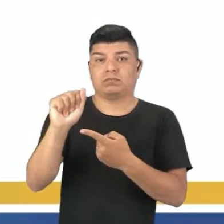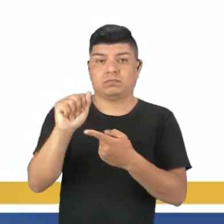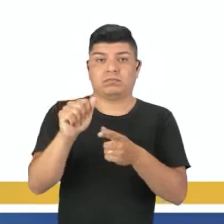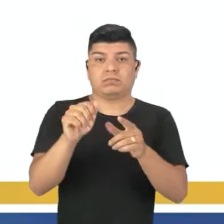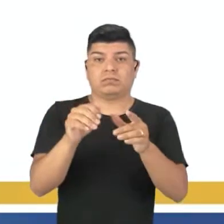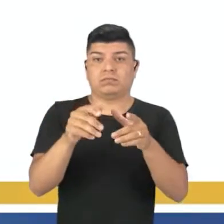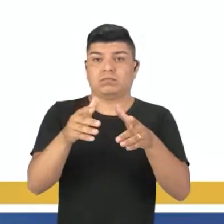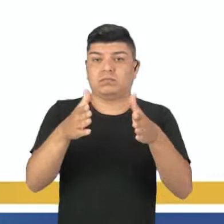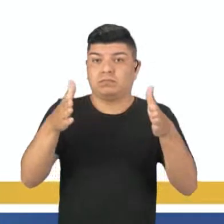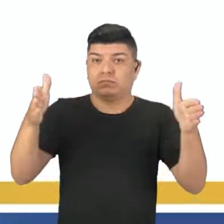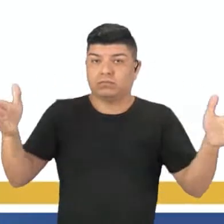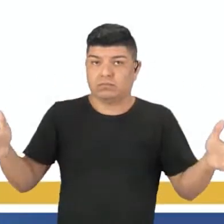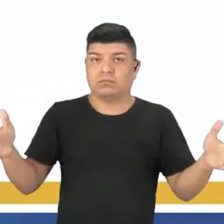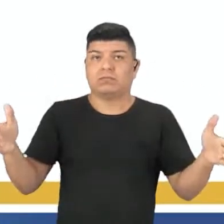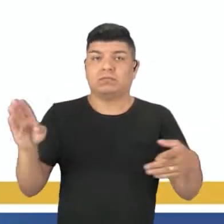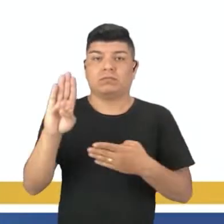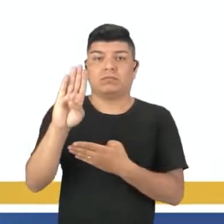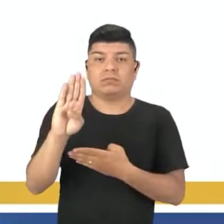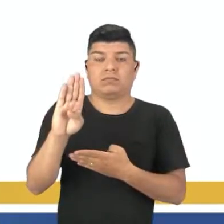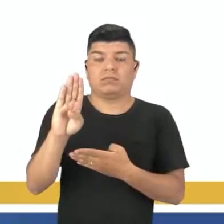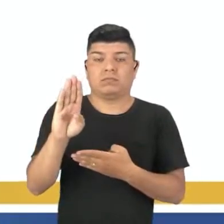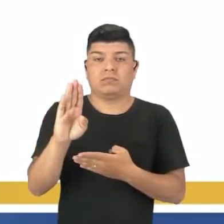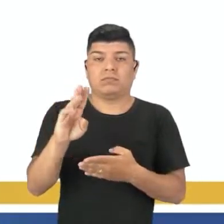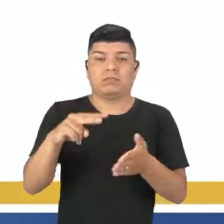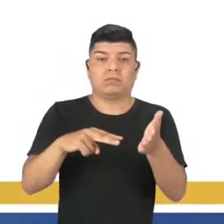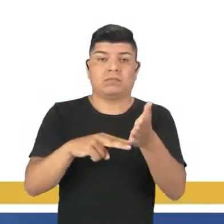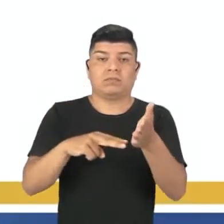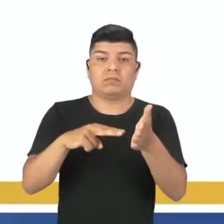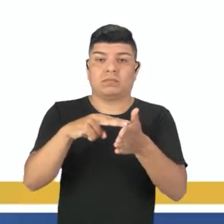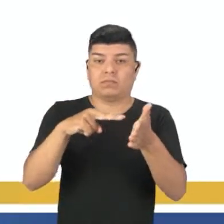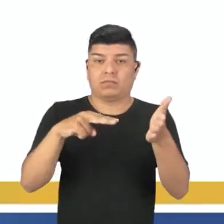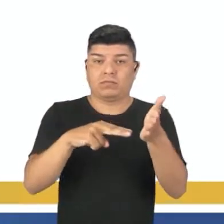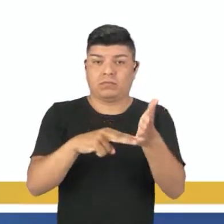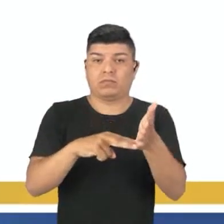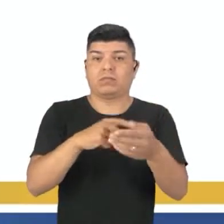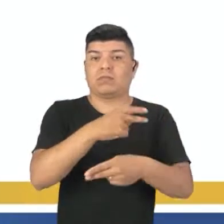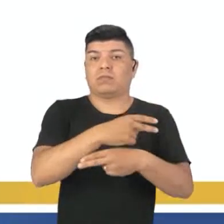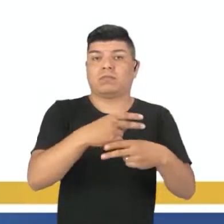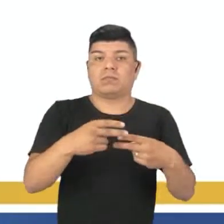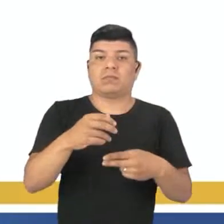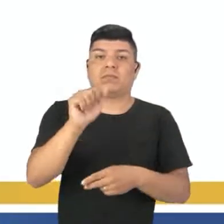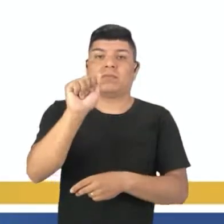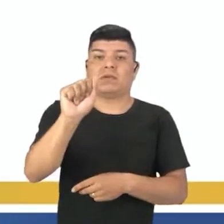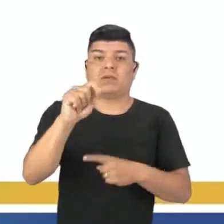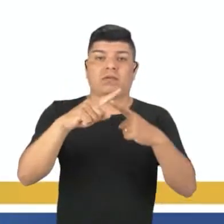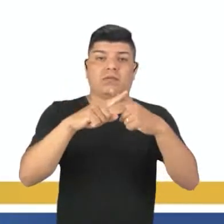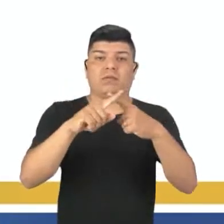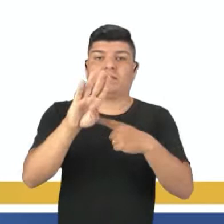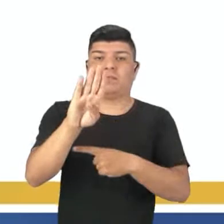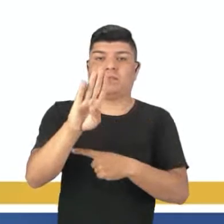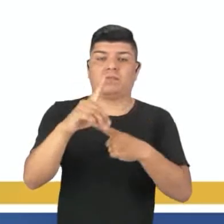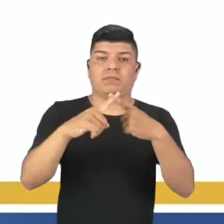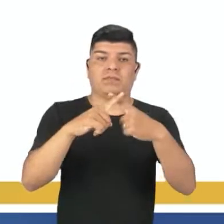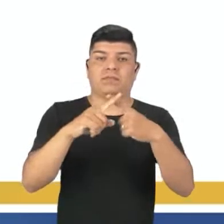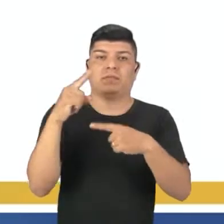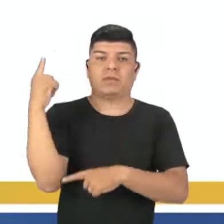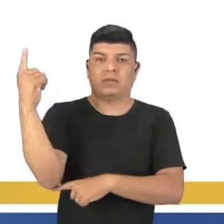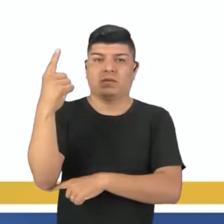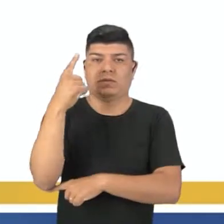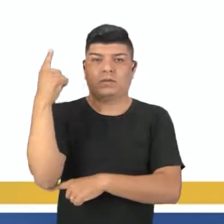largura, que a gente vai chamar de B, seu volume vai ser dado pelo produto A vezes B vezes a altura,